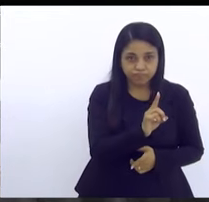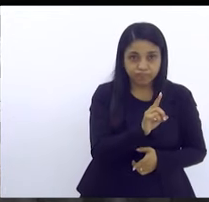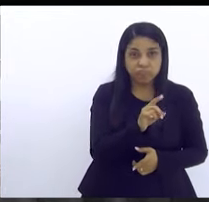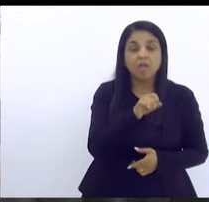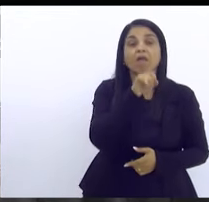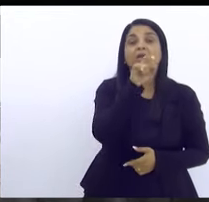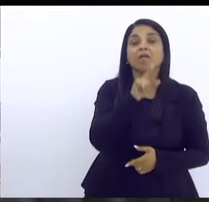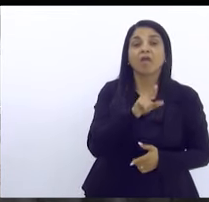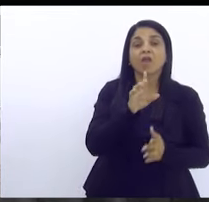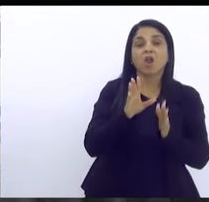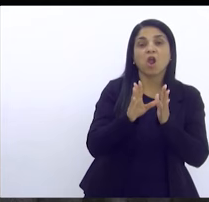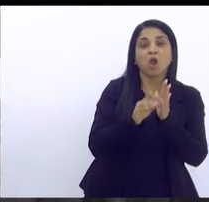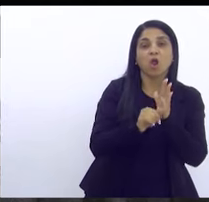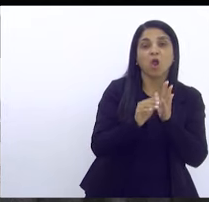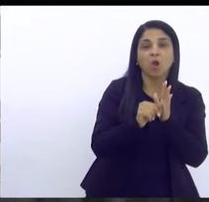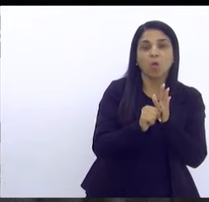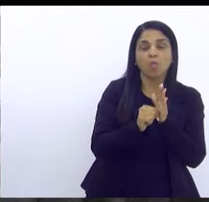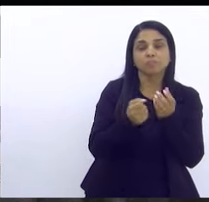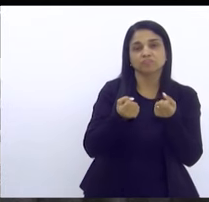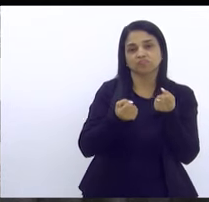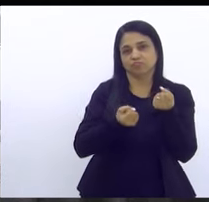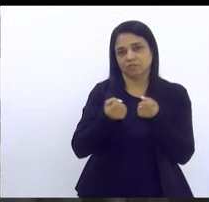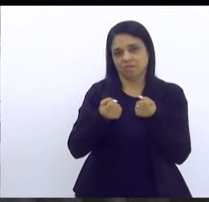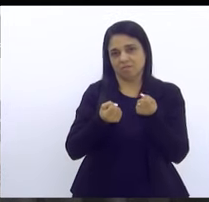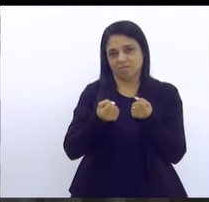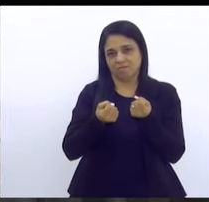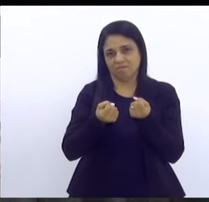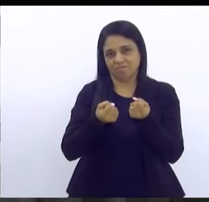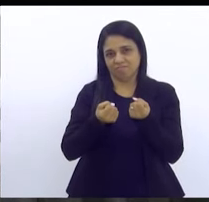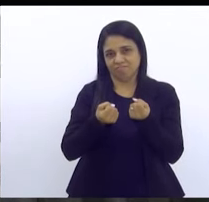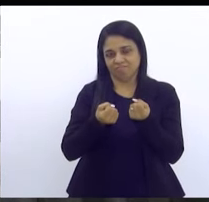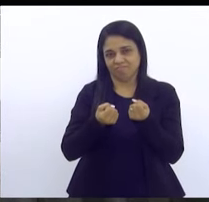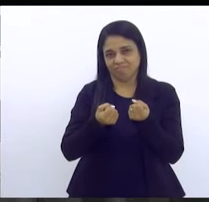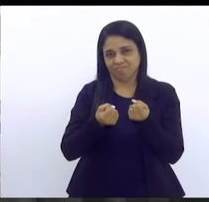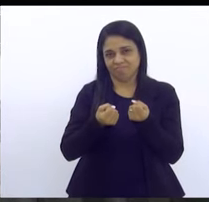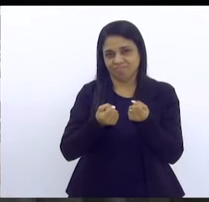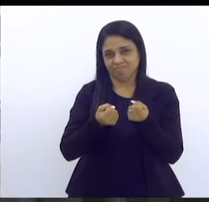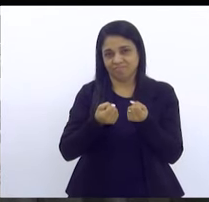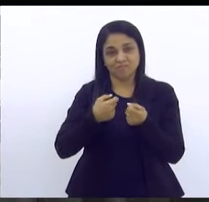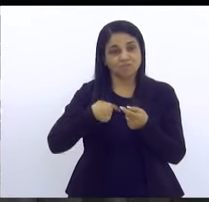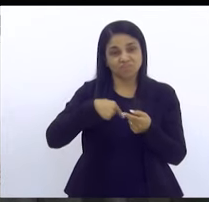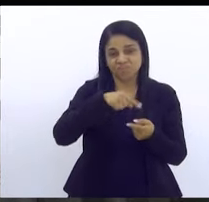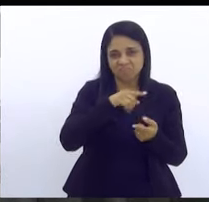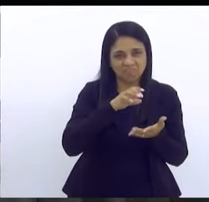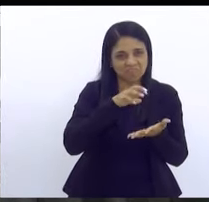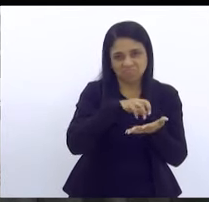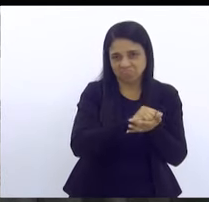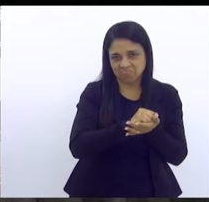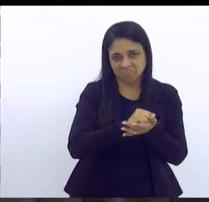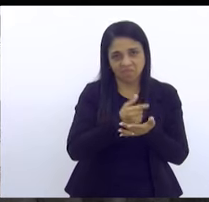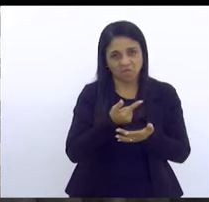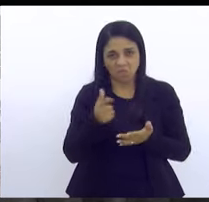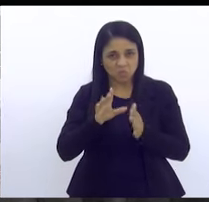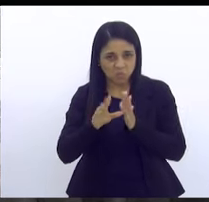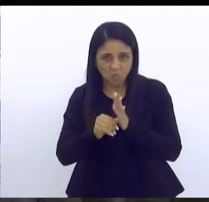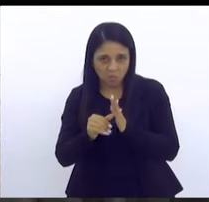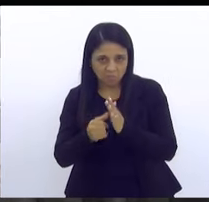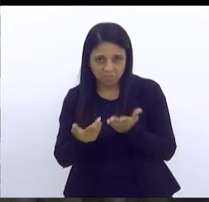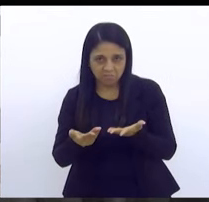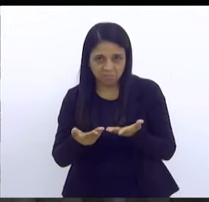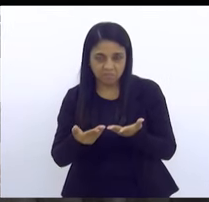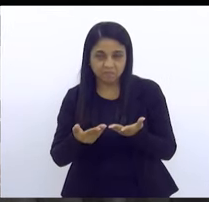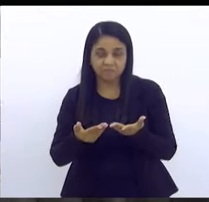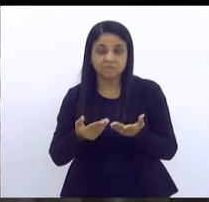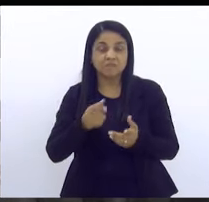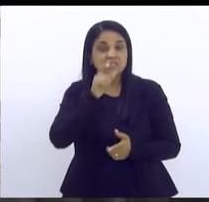envolvido num roubo ou num furto de veículo, porque, do contrário, não fará o registro de ocorrência. As pessoas